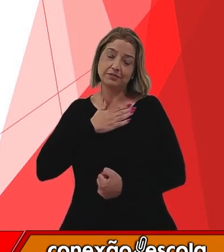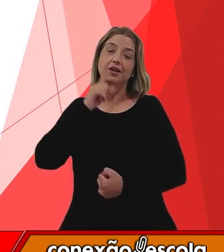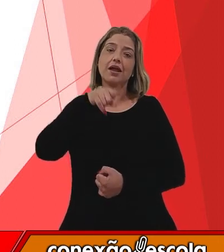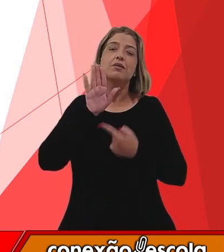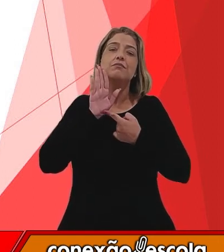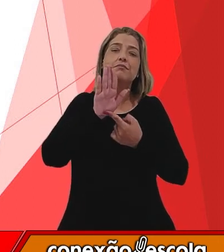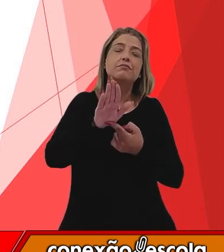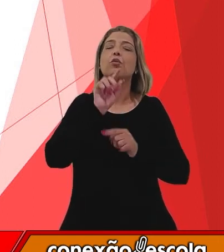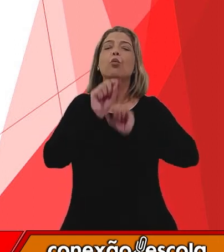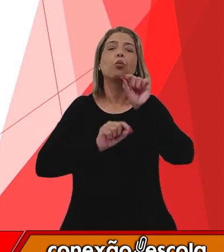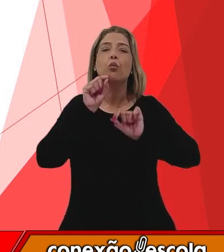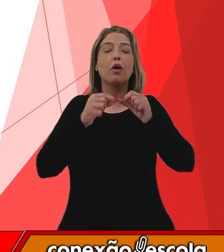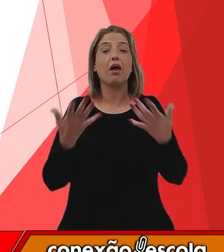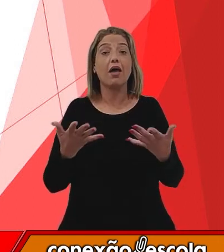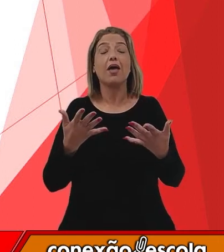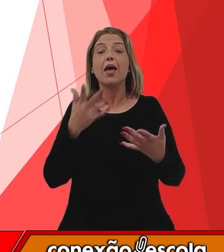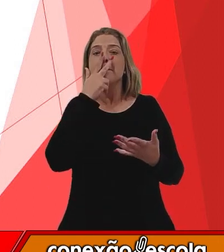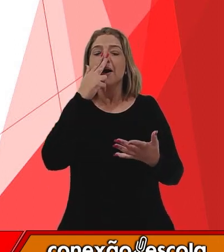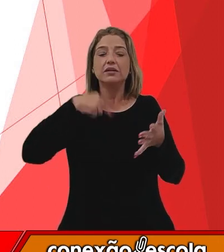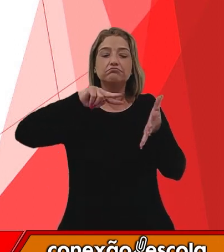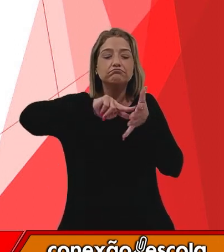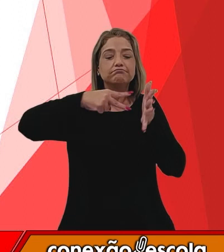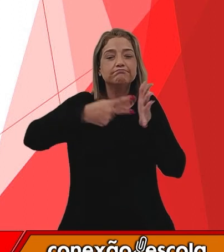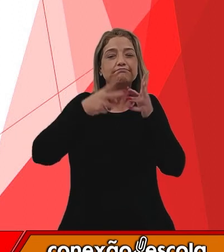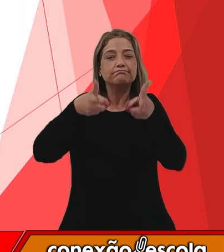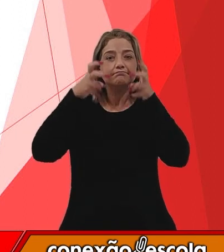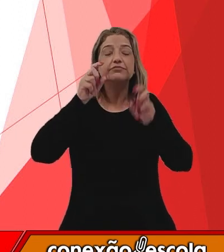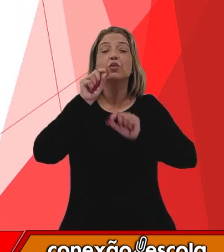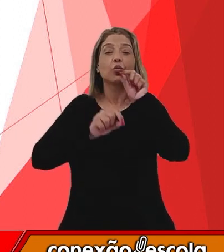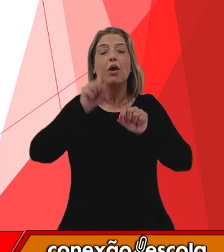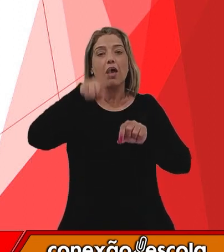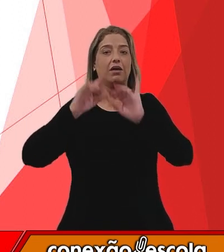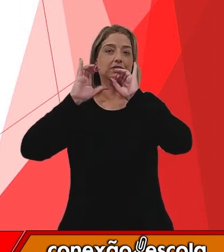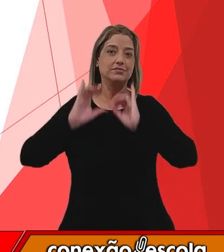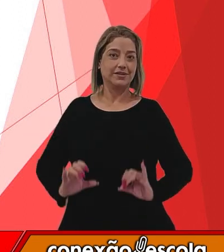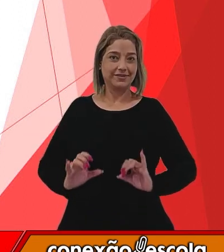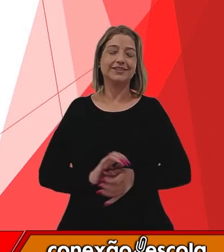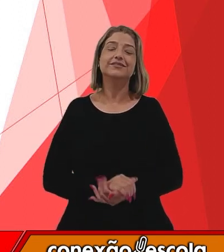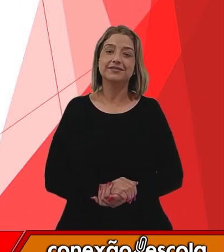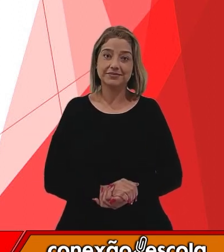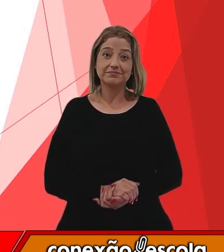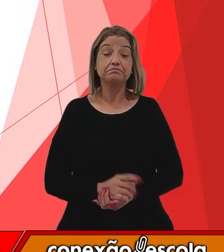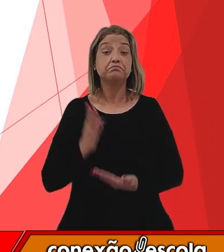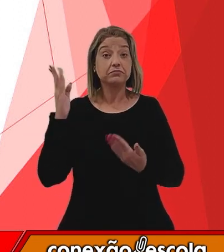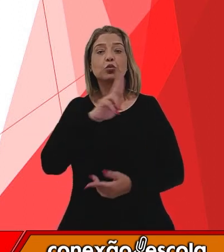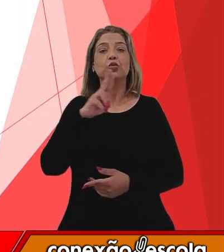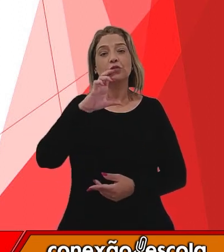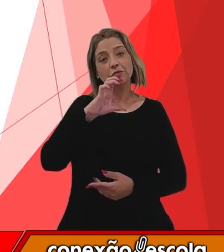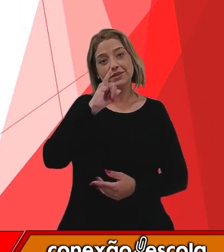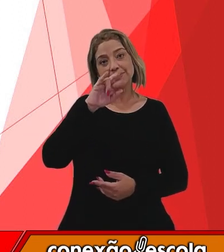a leitura que eu faço dela, a interpretação que eu faço, me remete à cidadania. Essa obra tem o nome